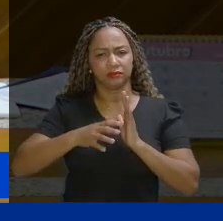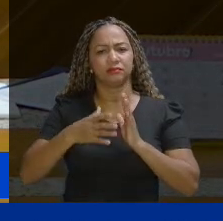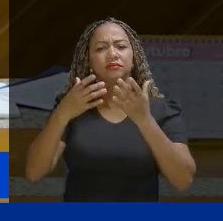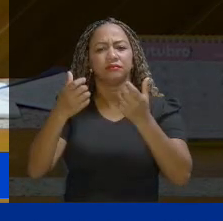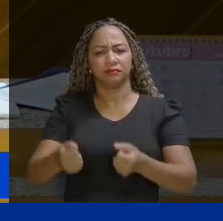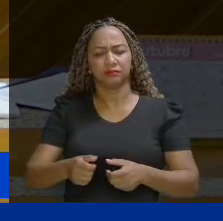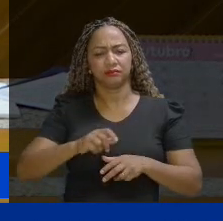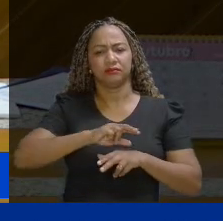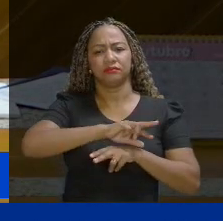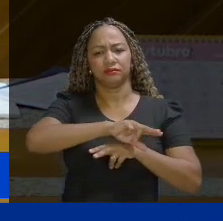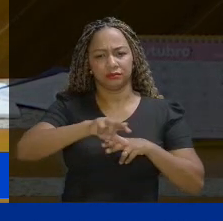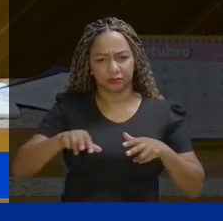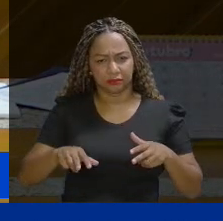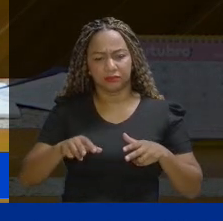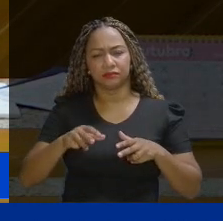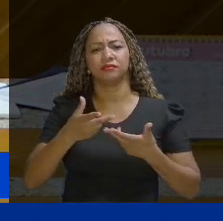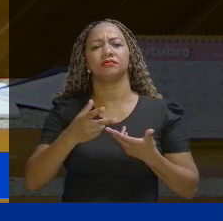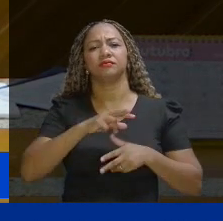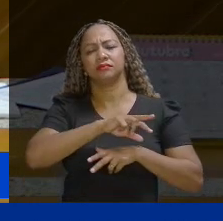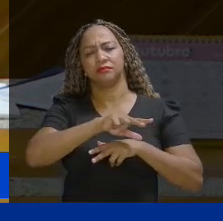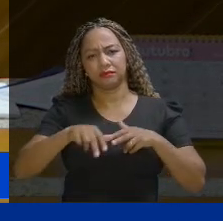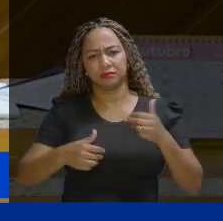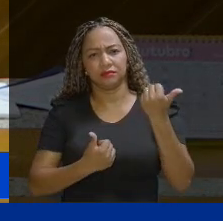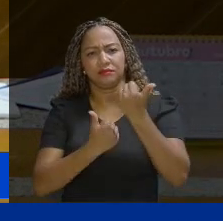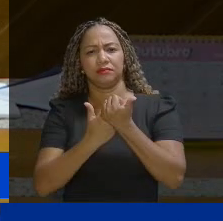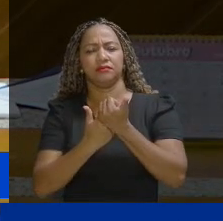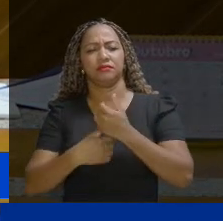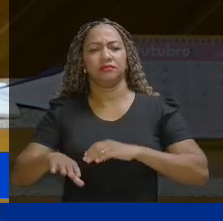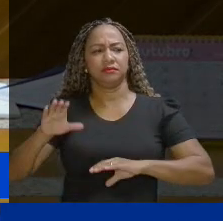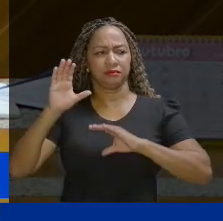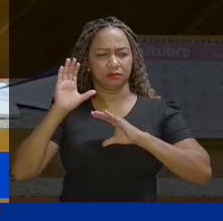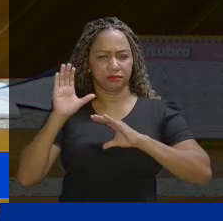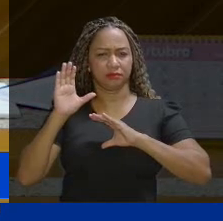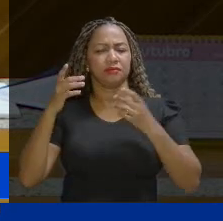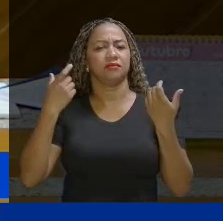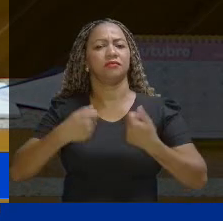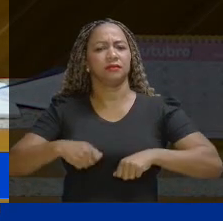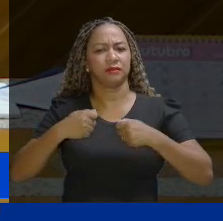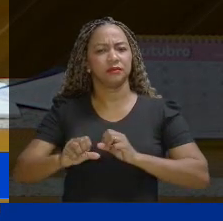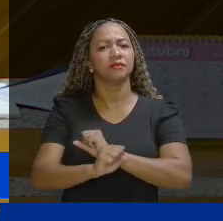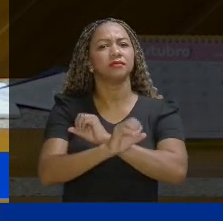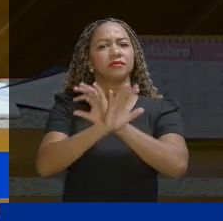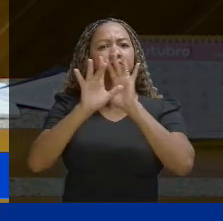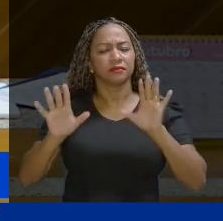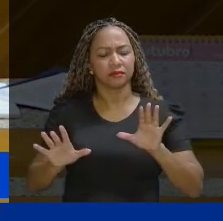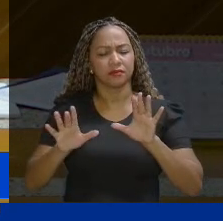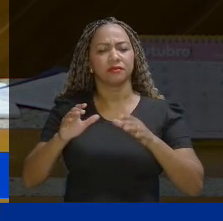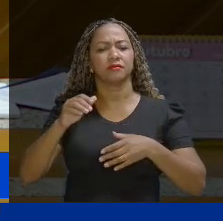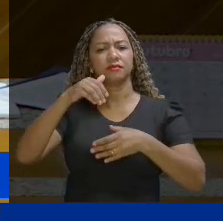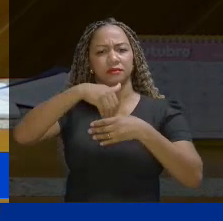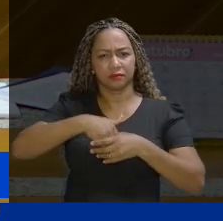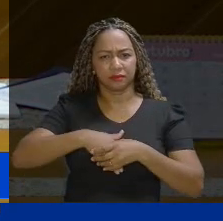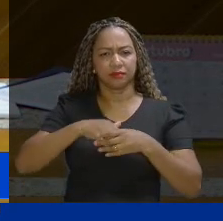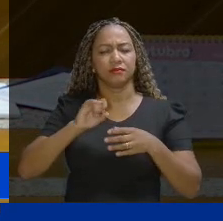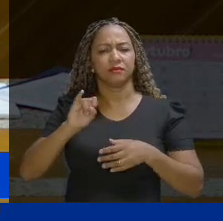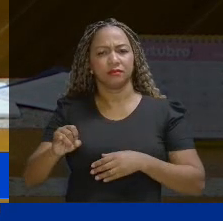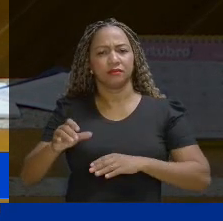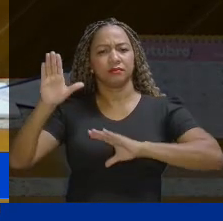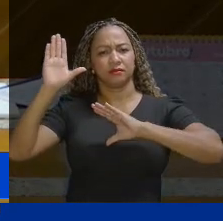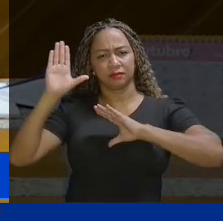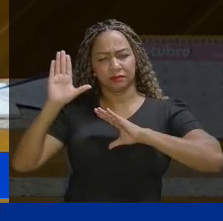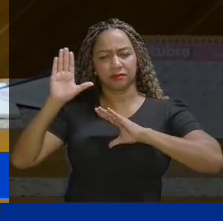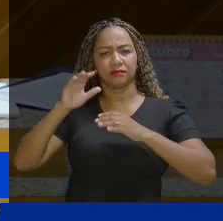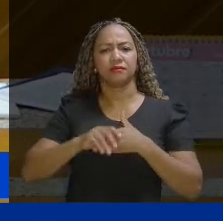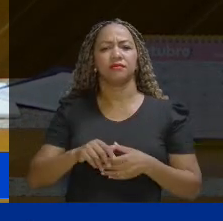de gêneros antes da data final da substituição de candidatos. Alegou a necessidade de esclarecimento do voto condutor, se a candidatura